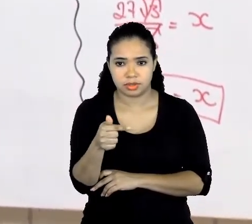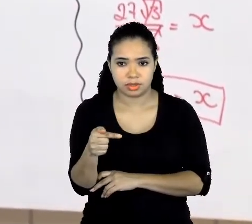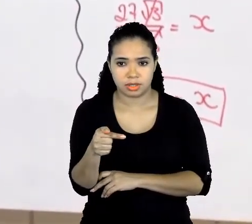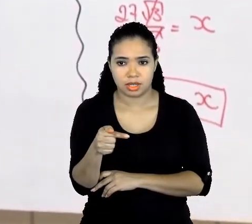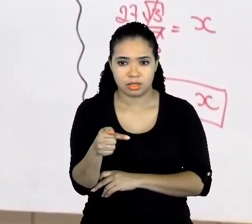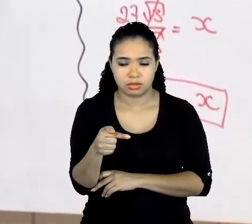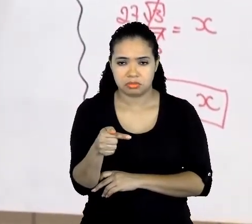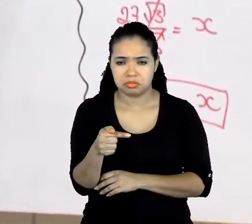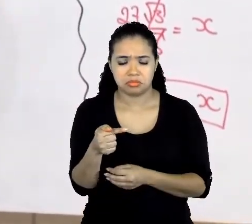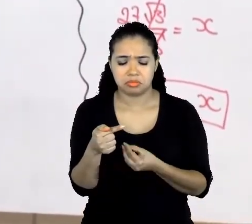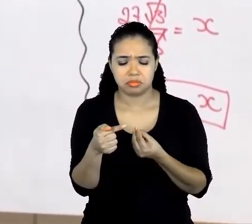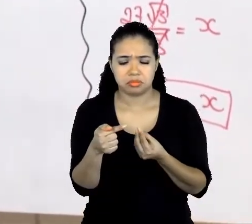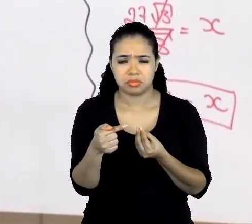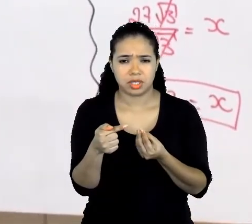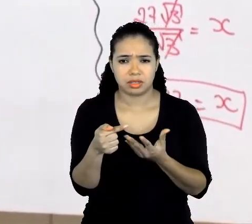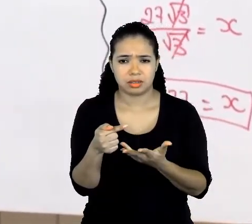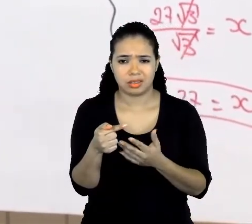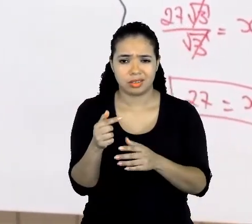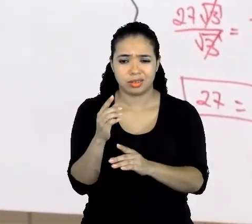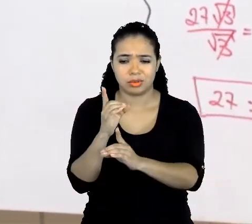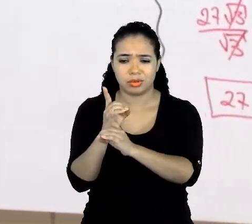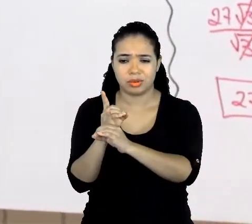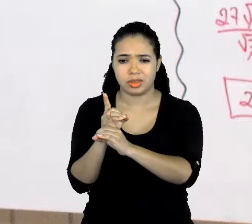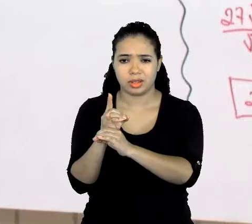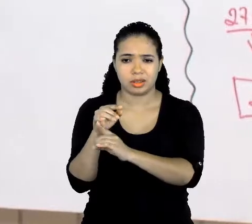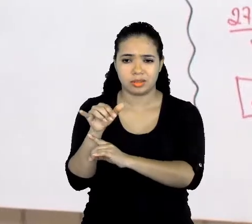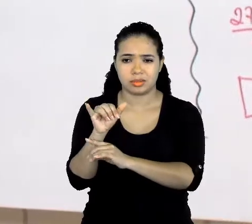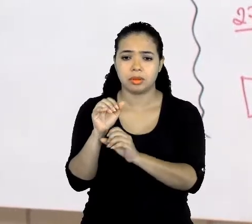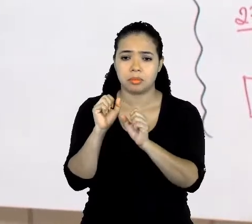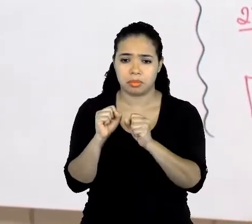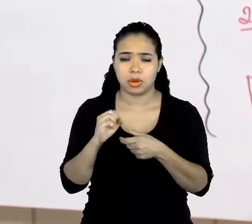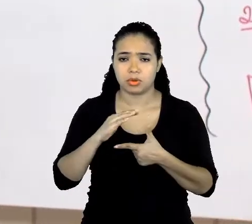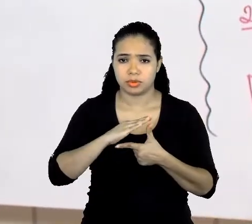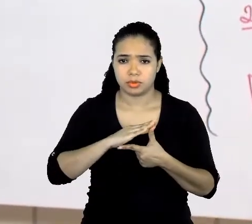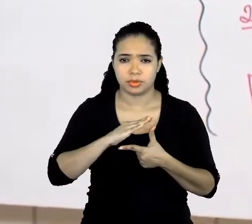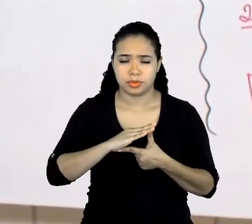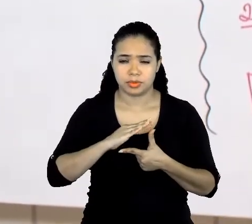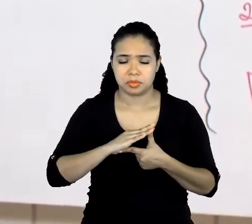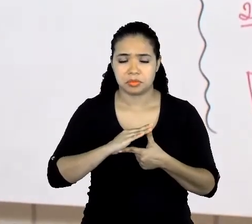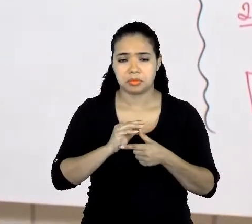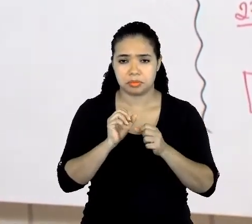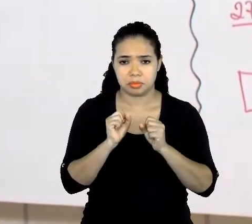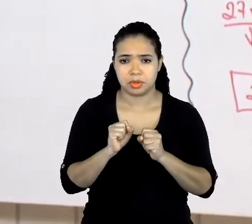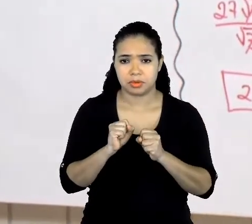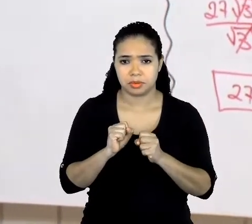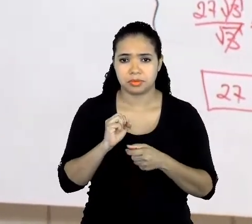para que eu encontrar a hipotenusa, poderia aplicar de novo o teorema de Pitágoras. Porém,